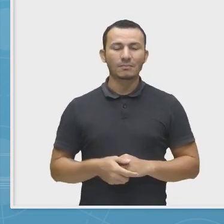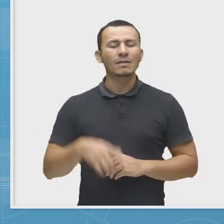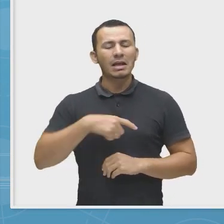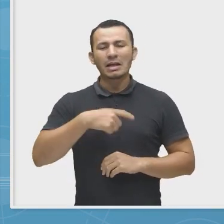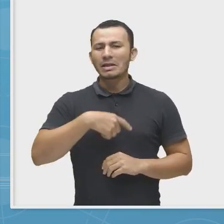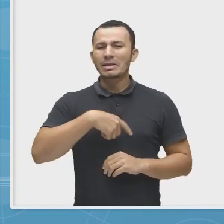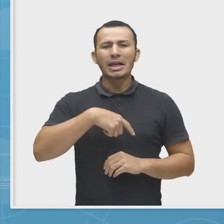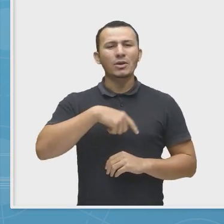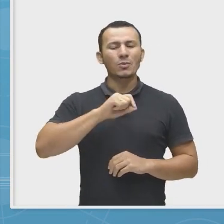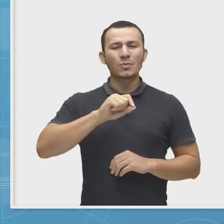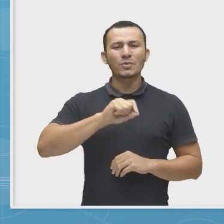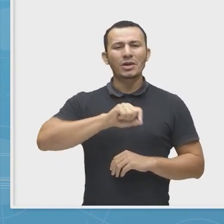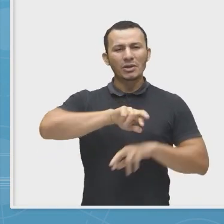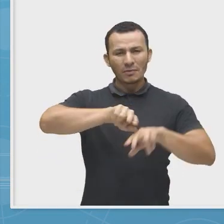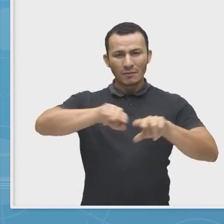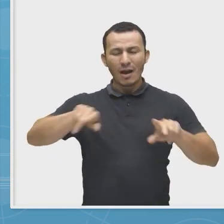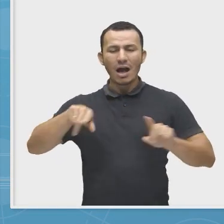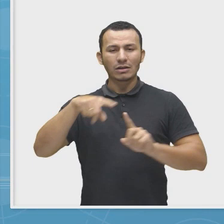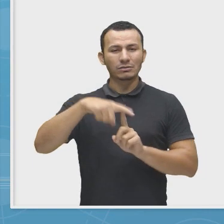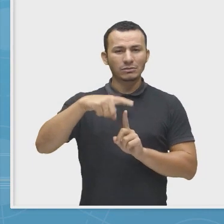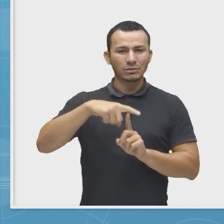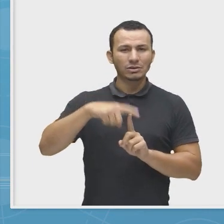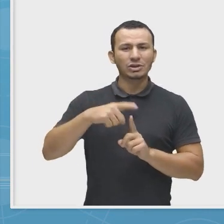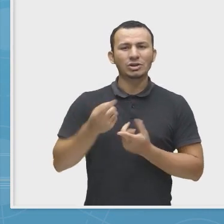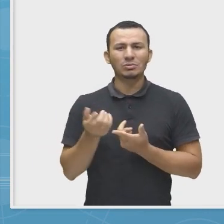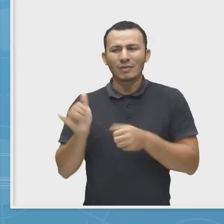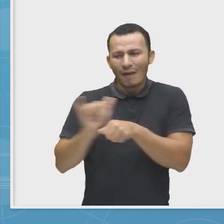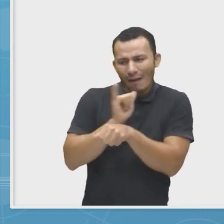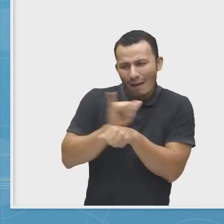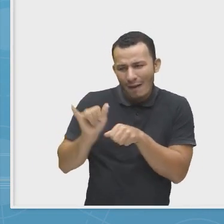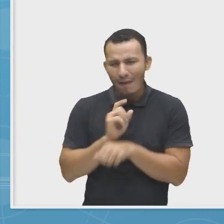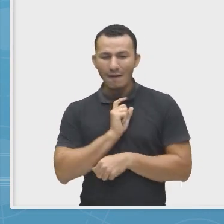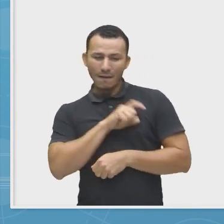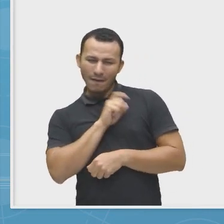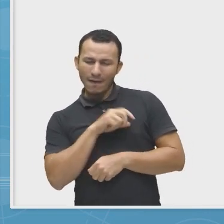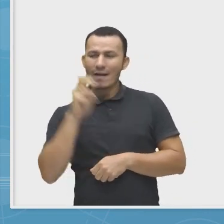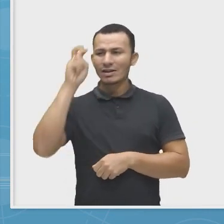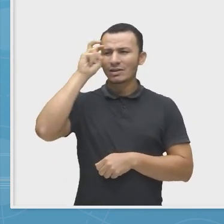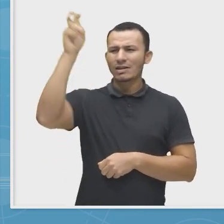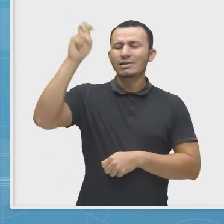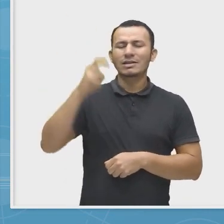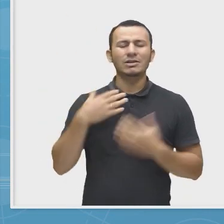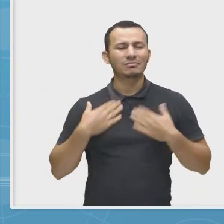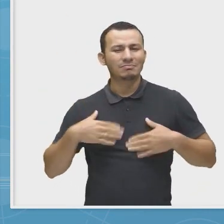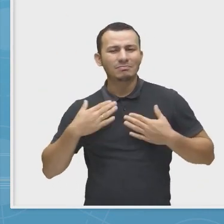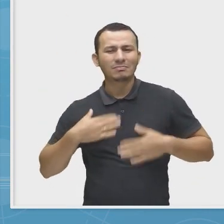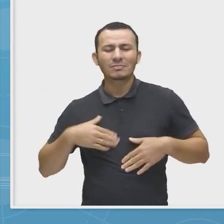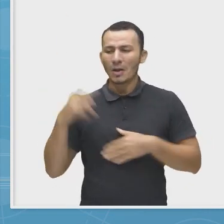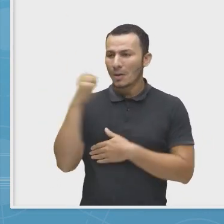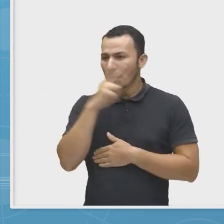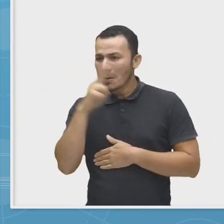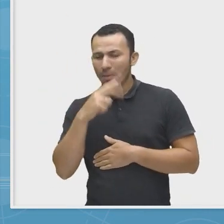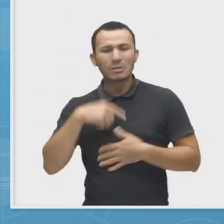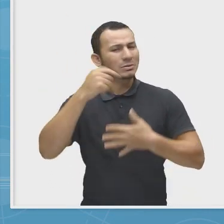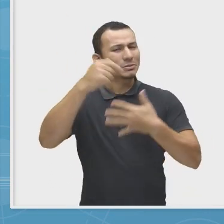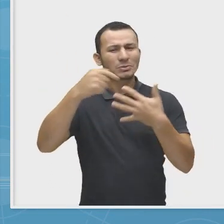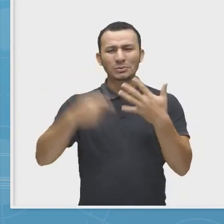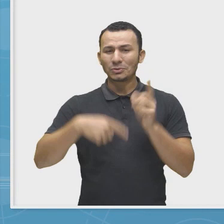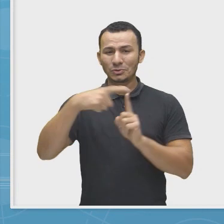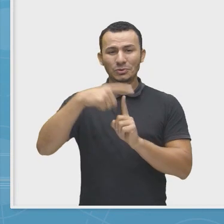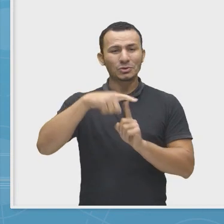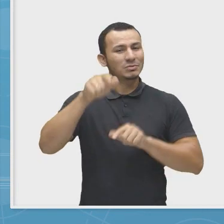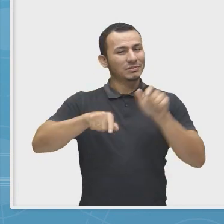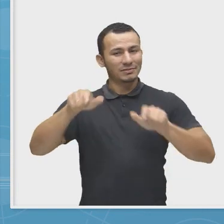tipos, o esperto, o trapaceiro, o sagaz, o inteligente, o paciente, o apressado e assim por